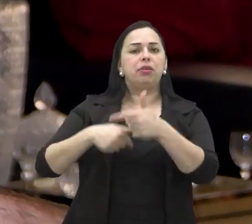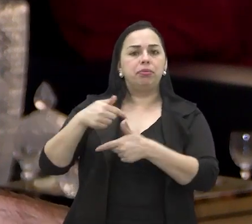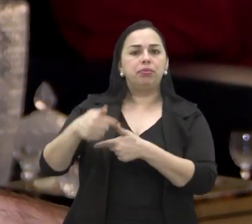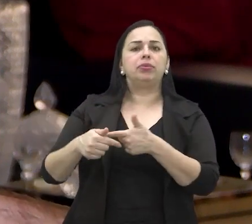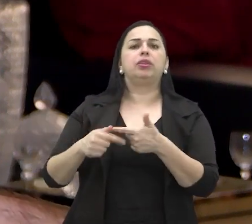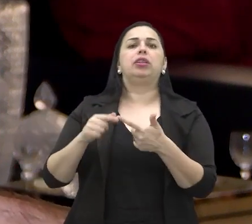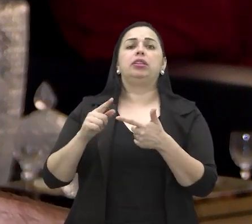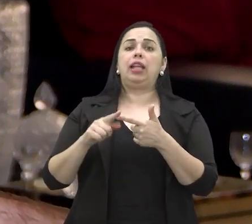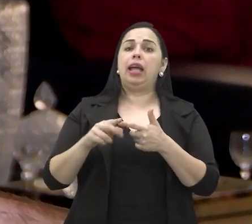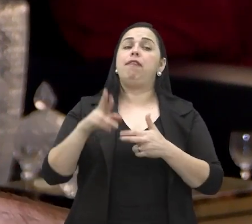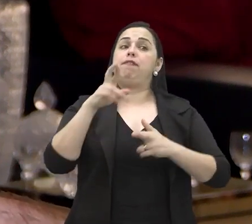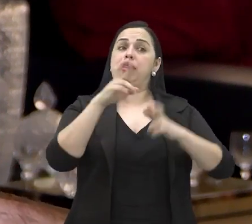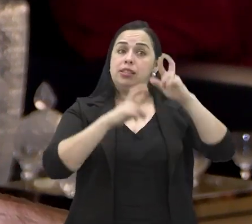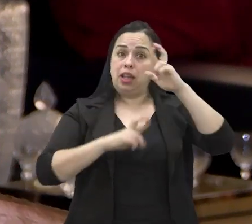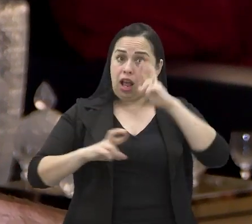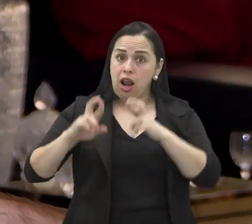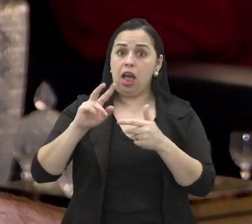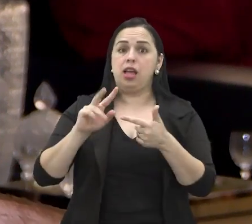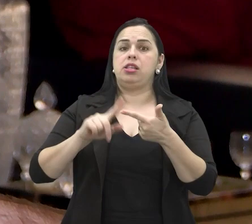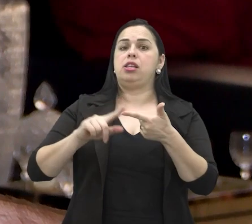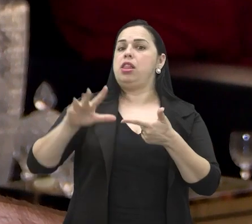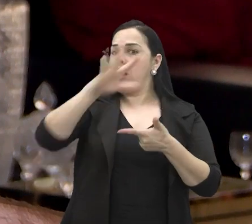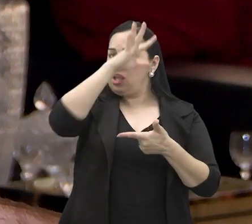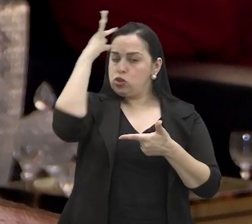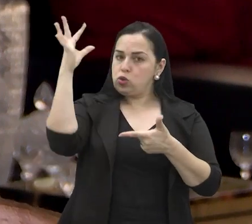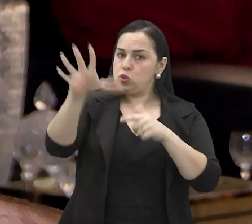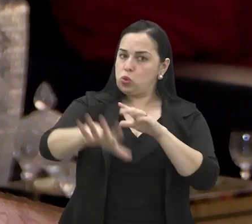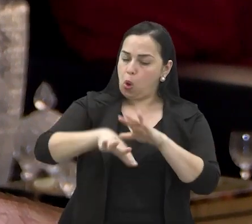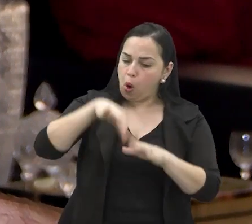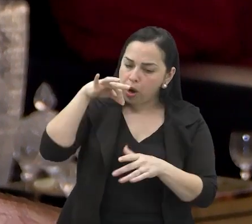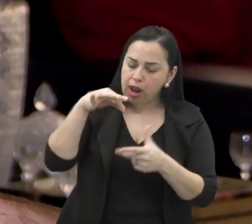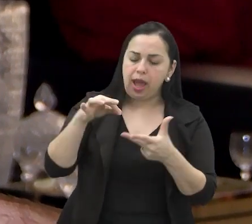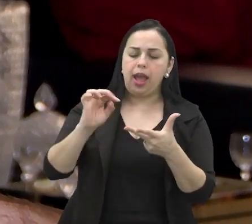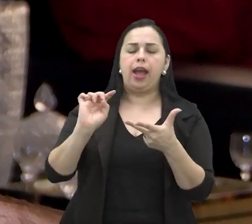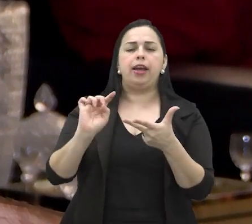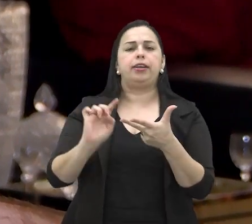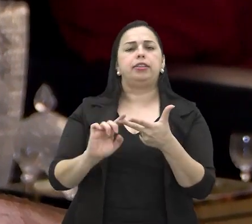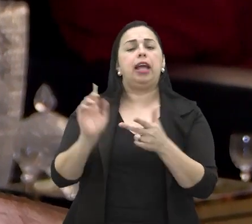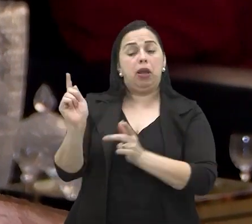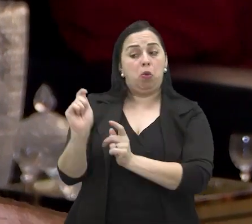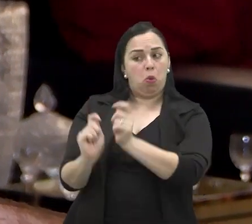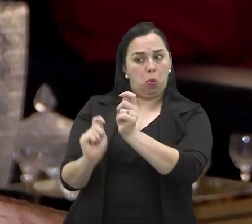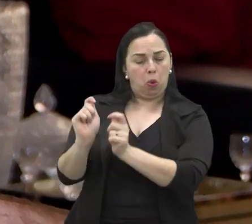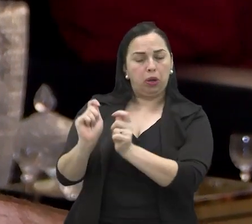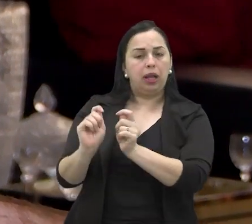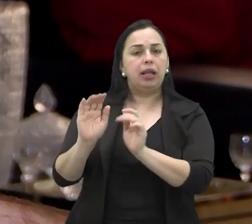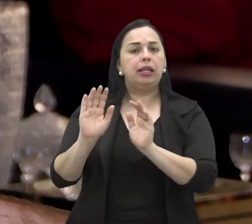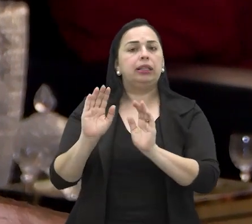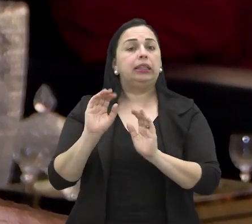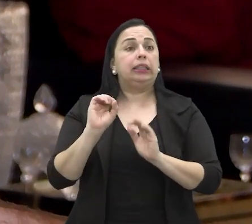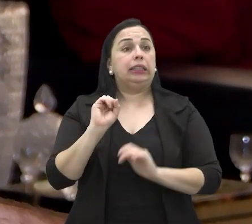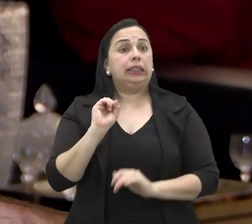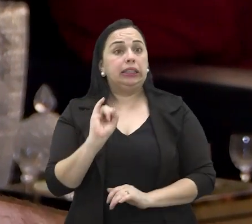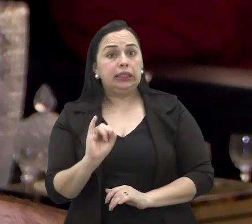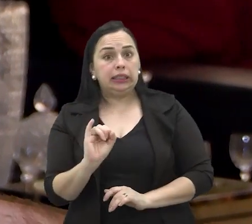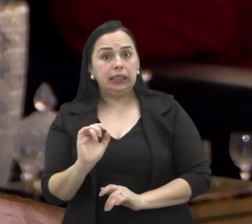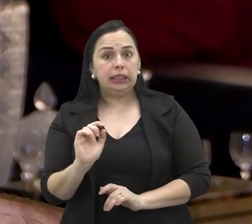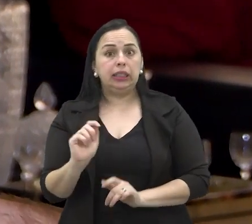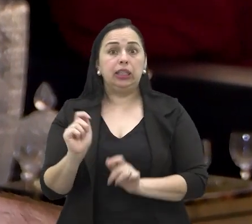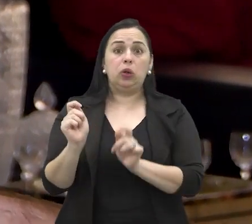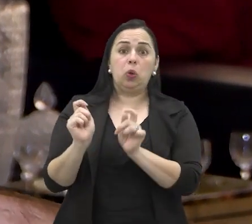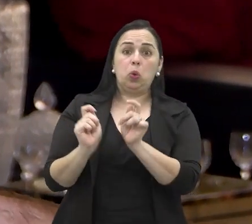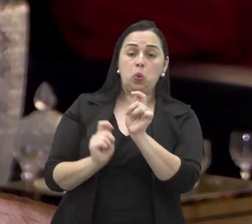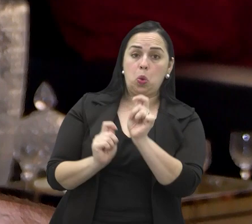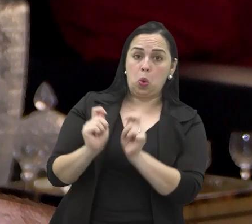alguma entidade que seja dentro do escopo da finalidade do projeto de